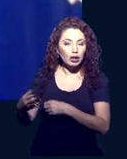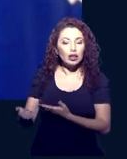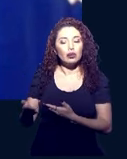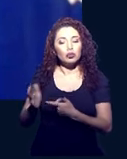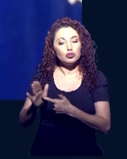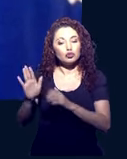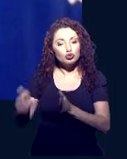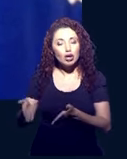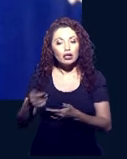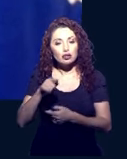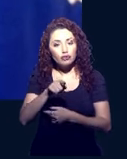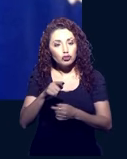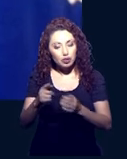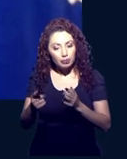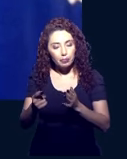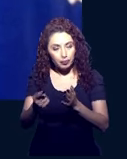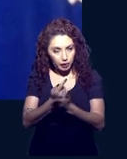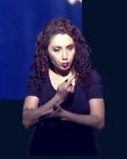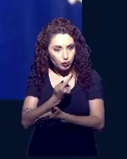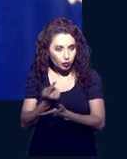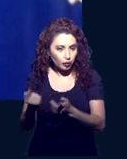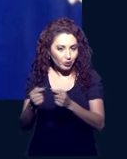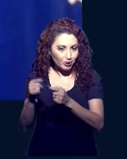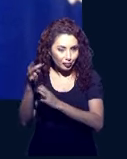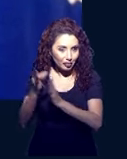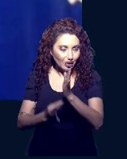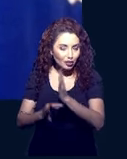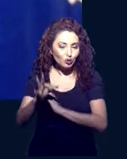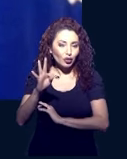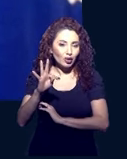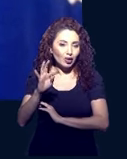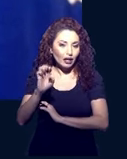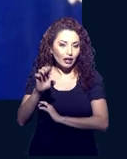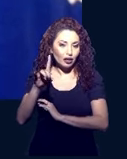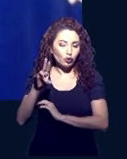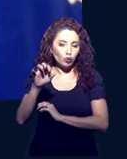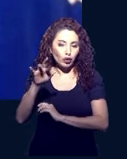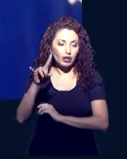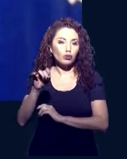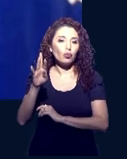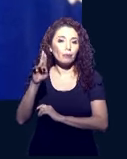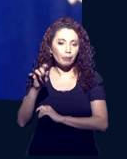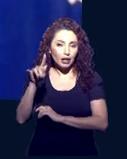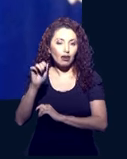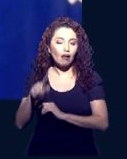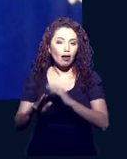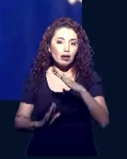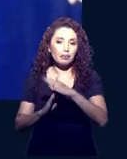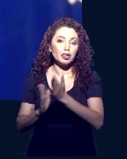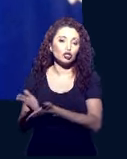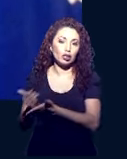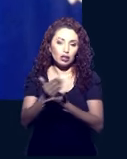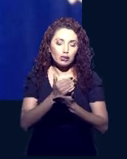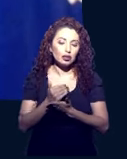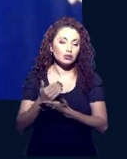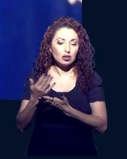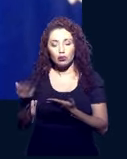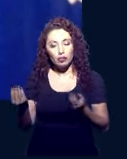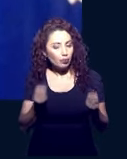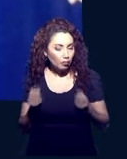está no no no texto do Eduardo Braga que é uma limitação da arrecadação através de uma fórmula que atrela